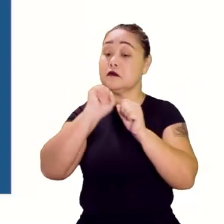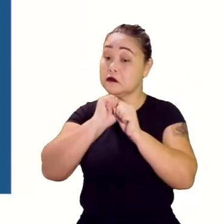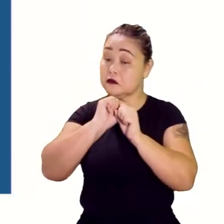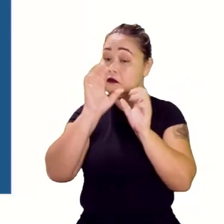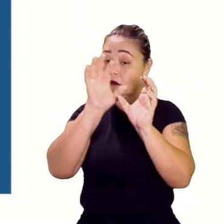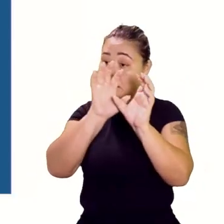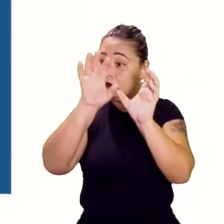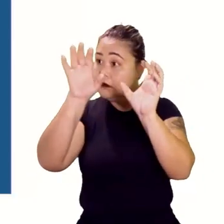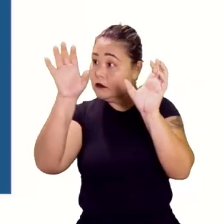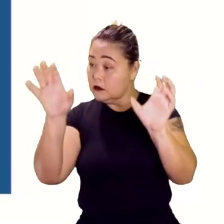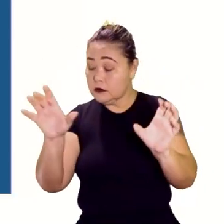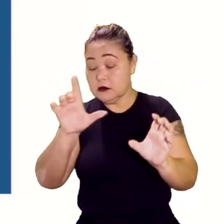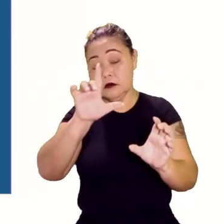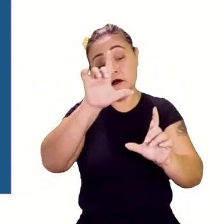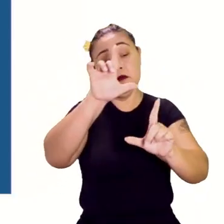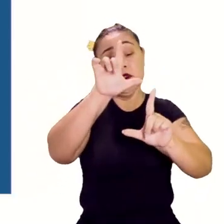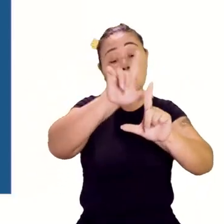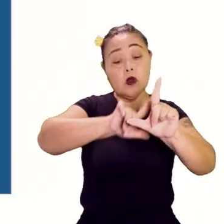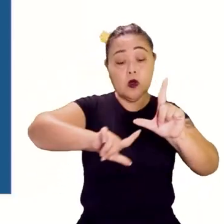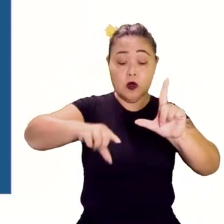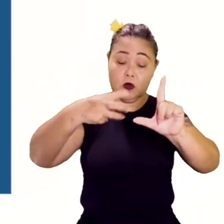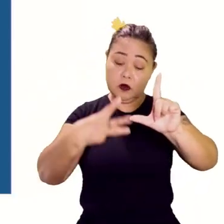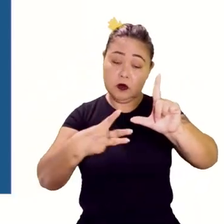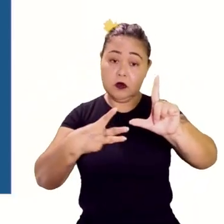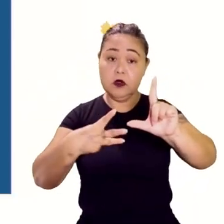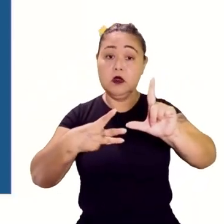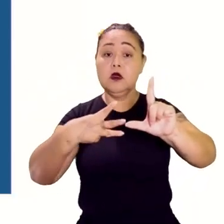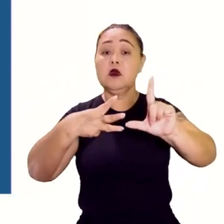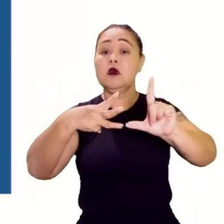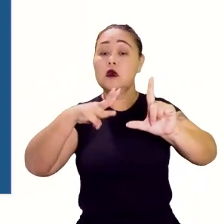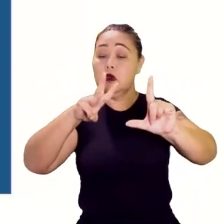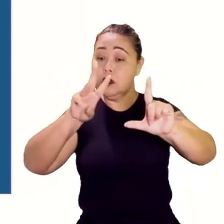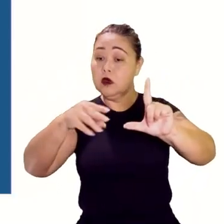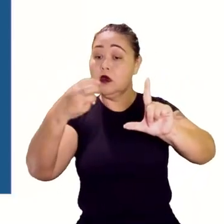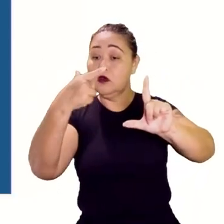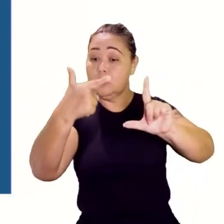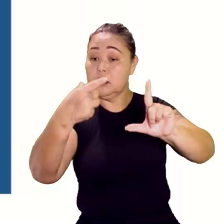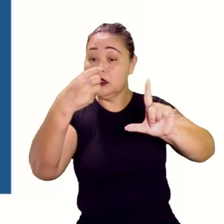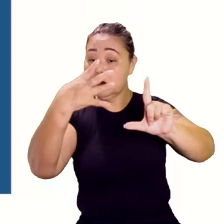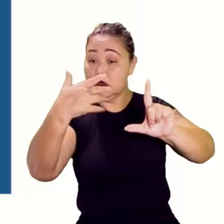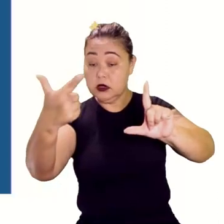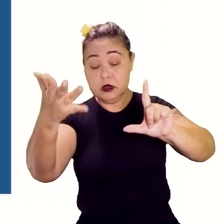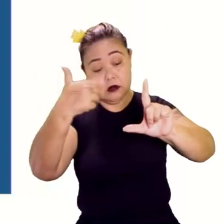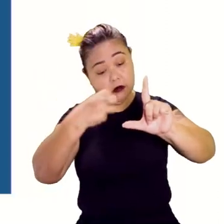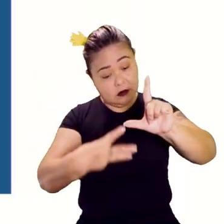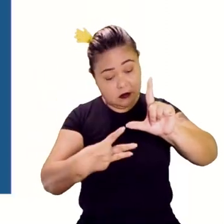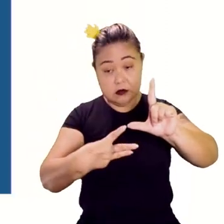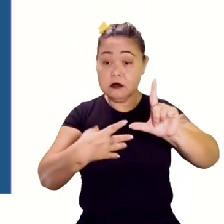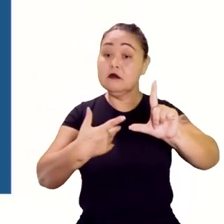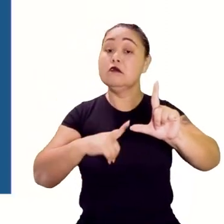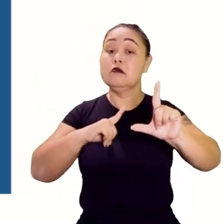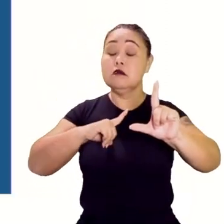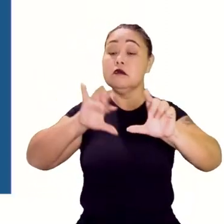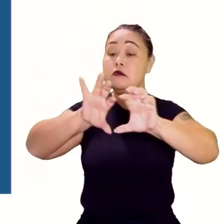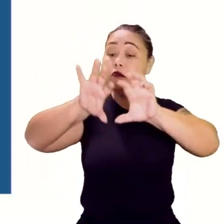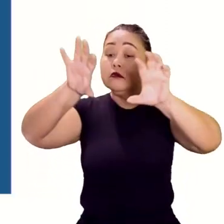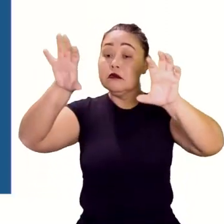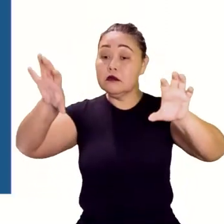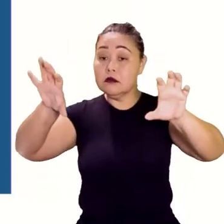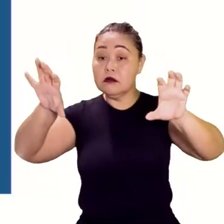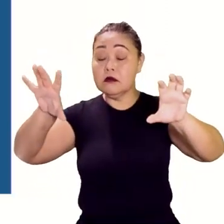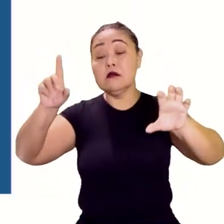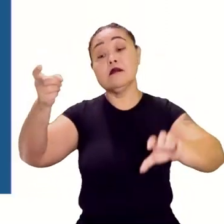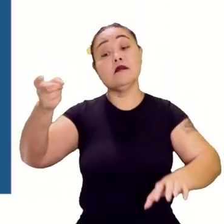2, né? Log de 81 na base 3 mais... O log de 243 também na base 3. Isso tudo vai